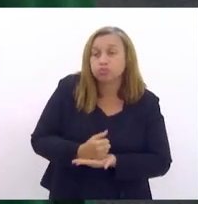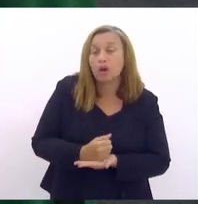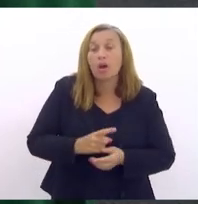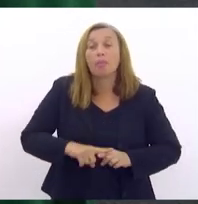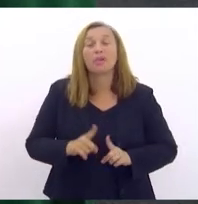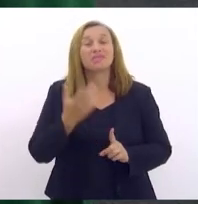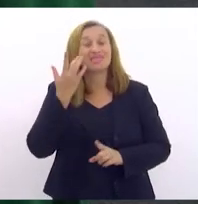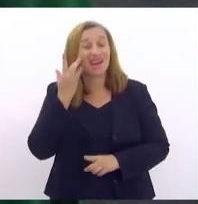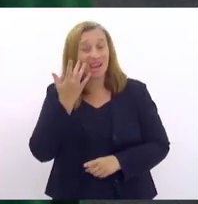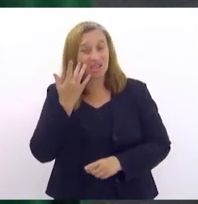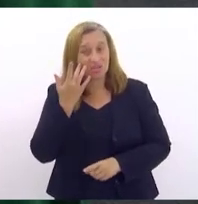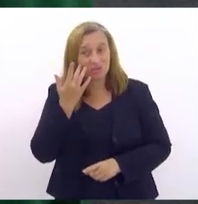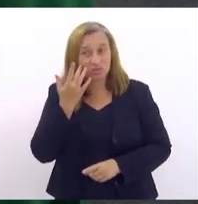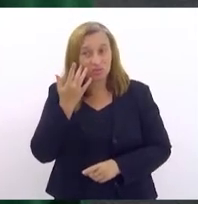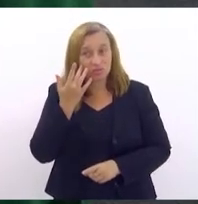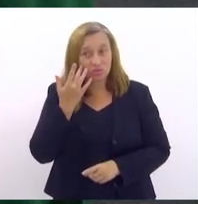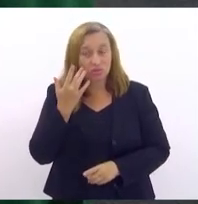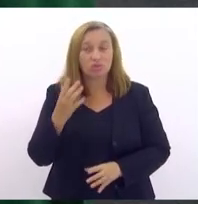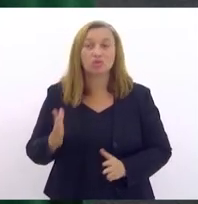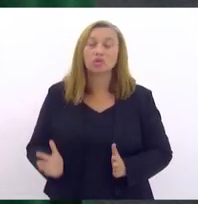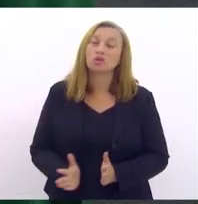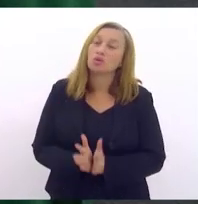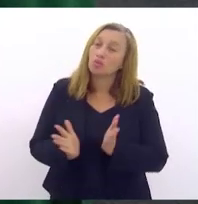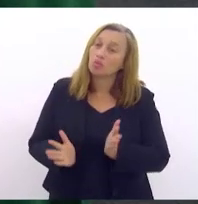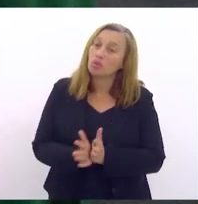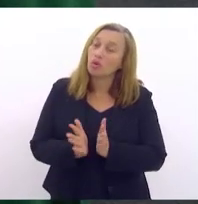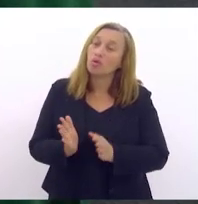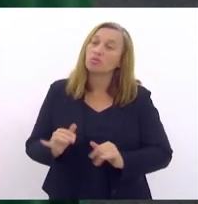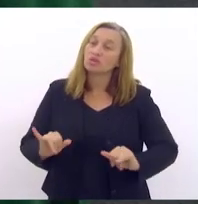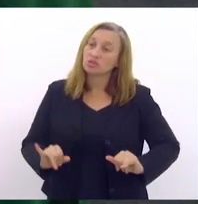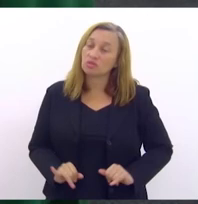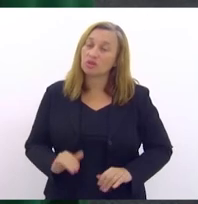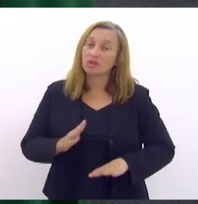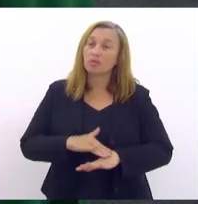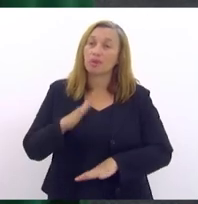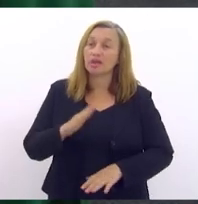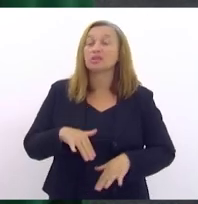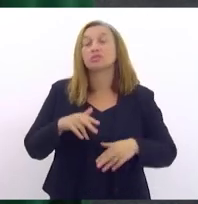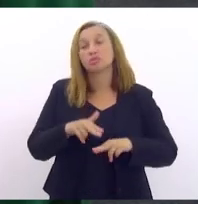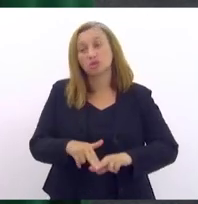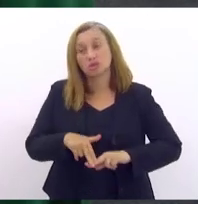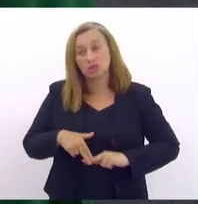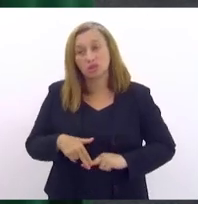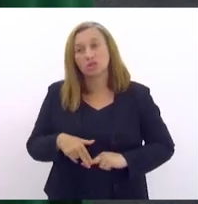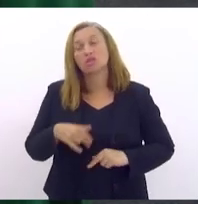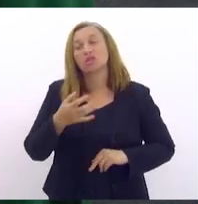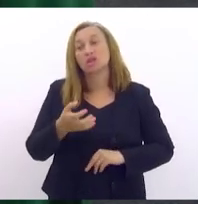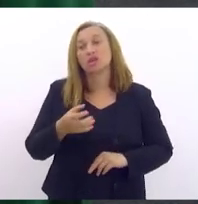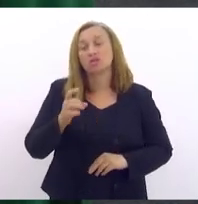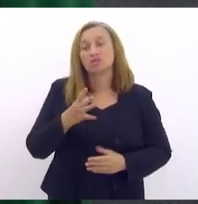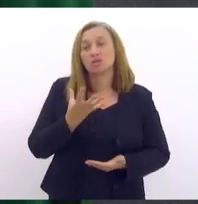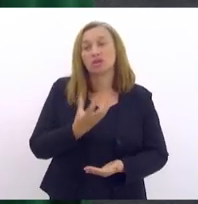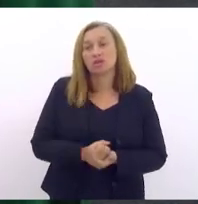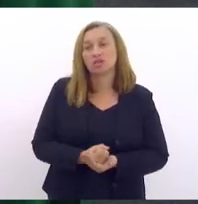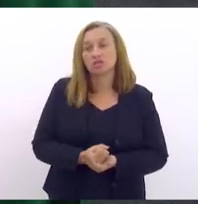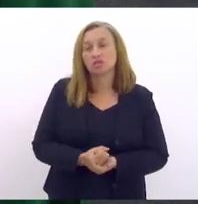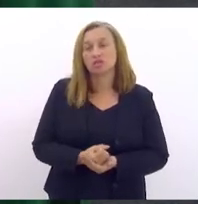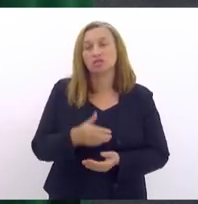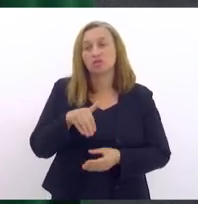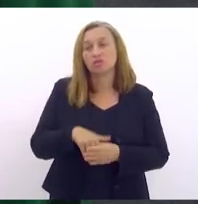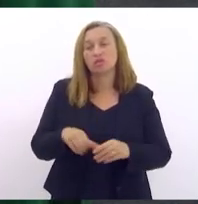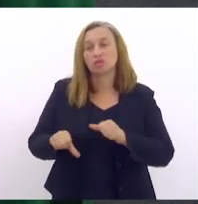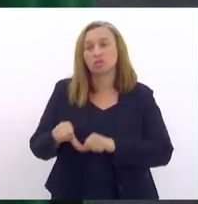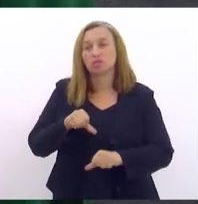acho que as classes menos favorecidas é que serão atingidas. Por isso, quero apenas registrar aqui o meu